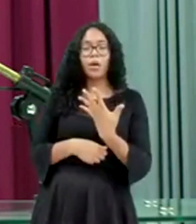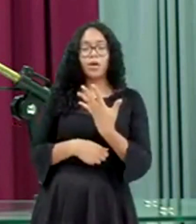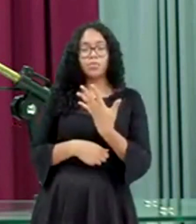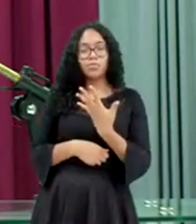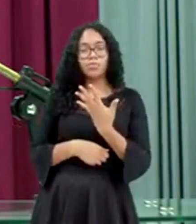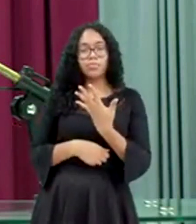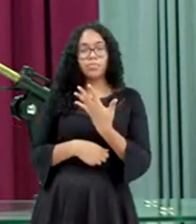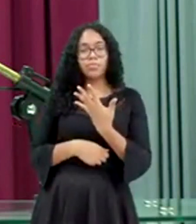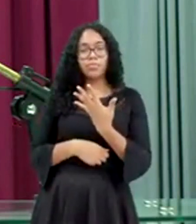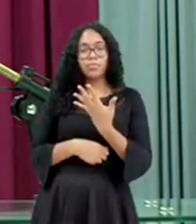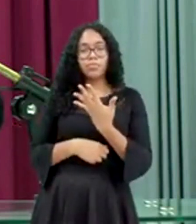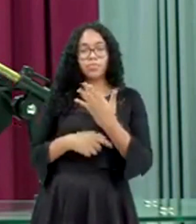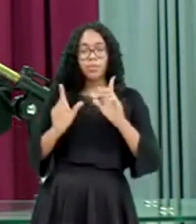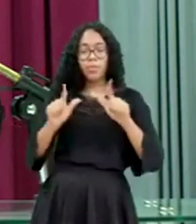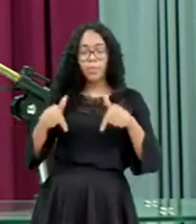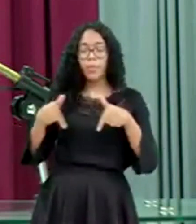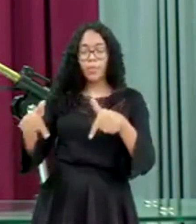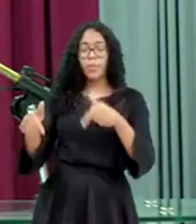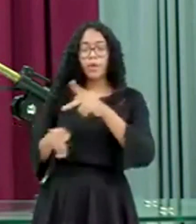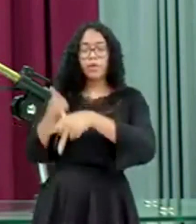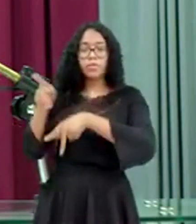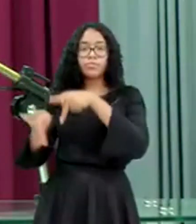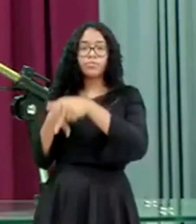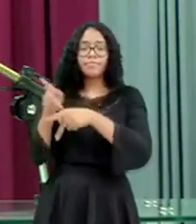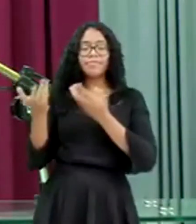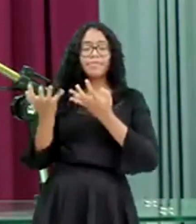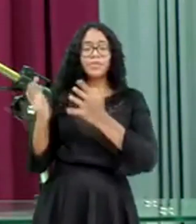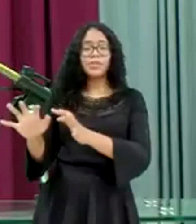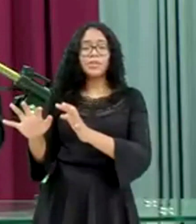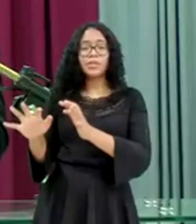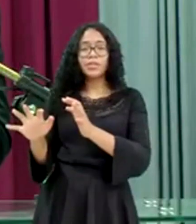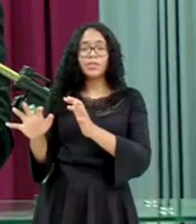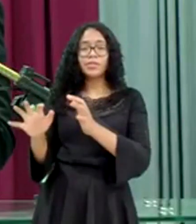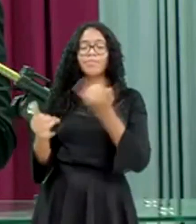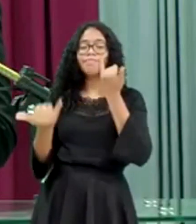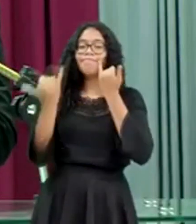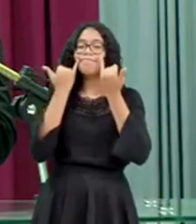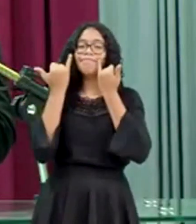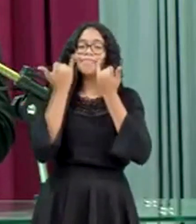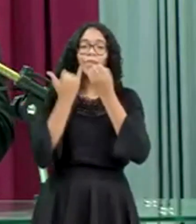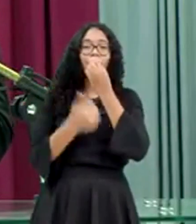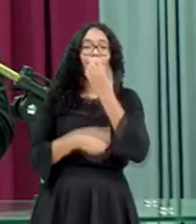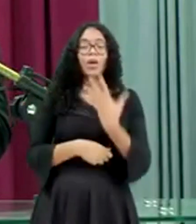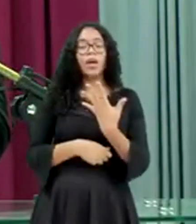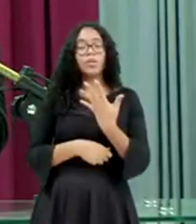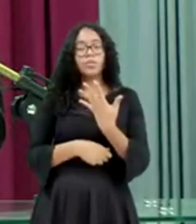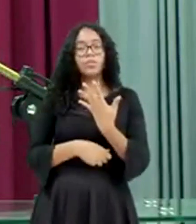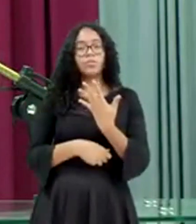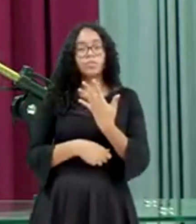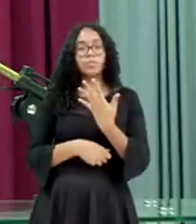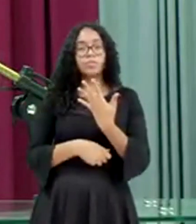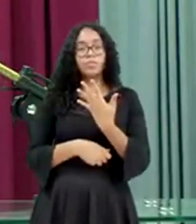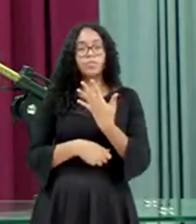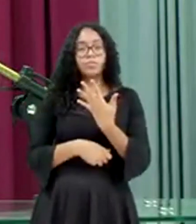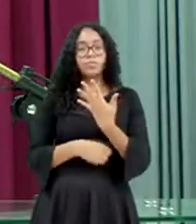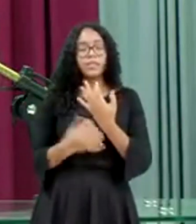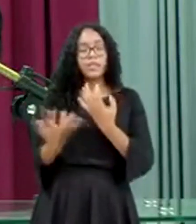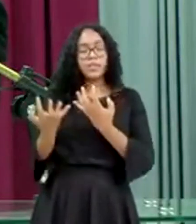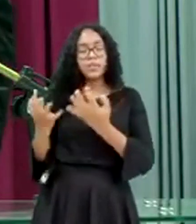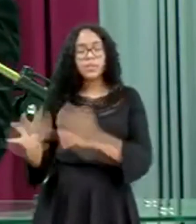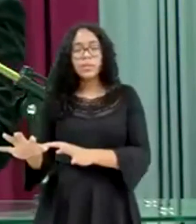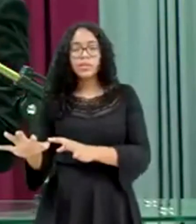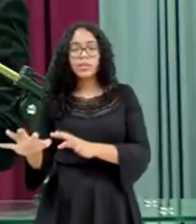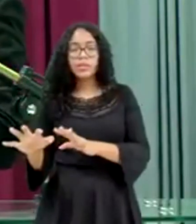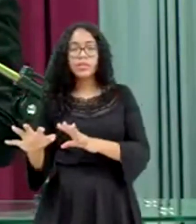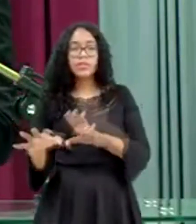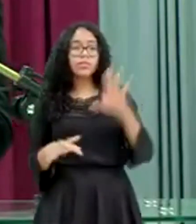A nação de Israel não queria mais ouvir coisas boas. Eles não queriam mais ouvir que Deus